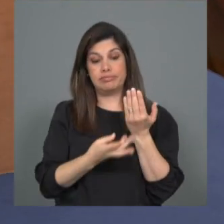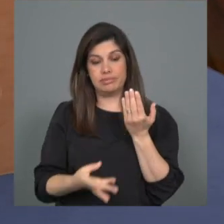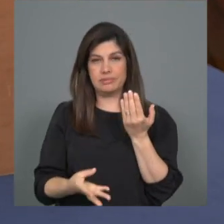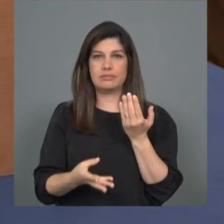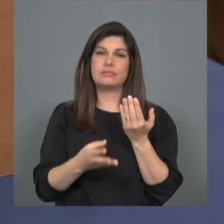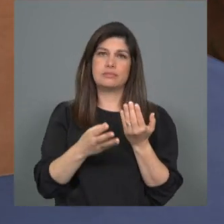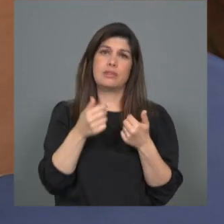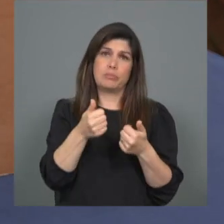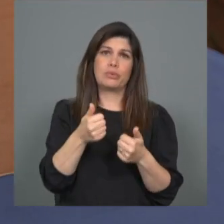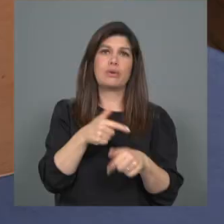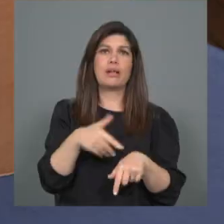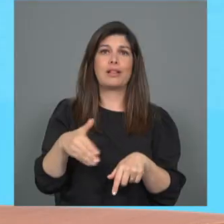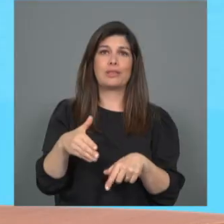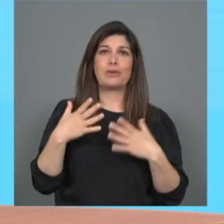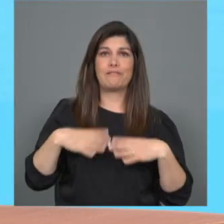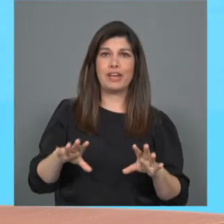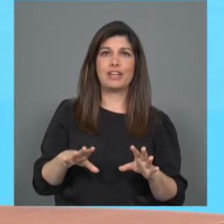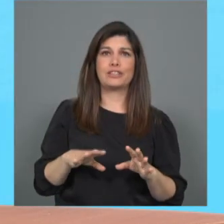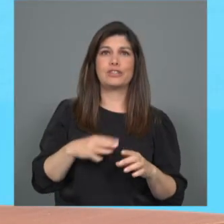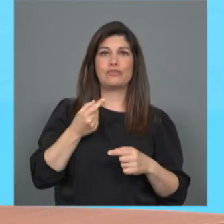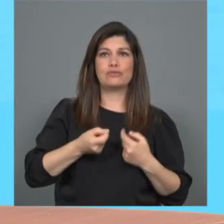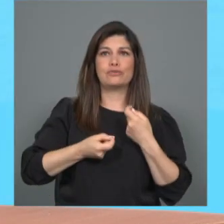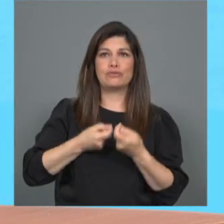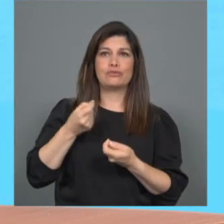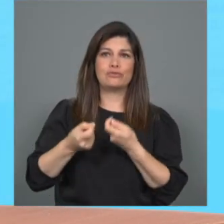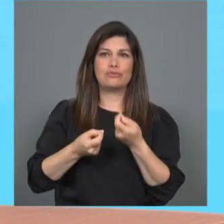e ler um bocadinho cada dia e tal, porque isto também não dá para